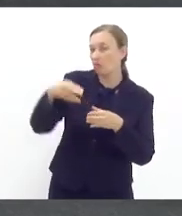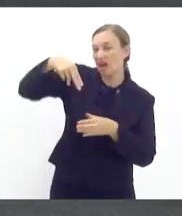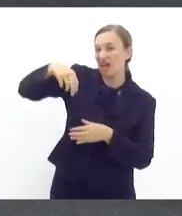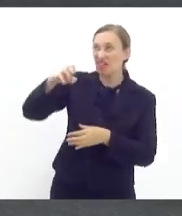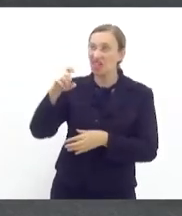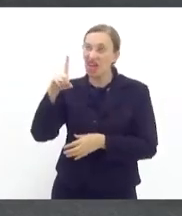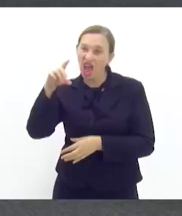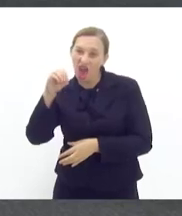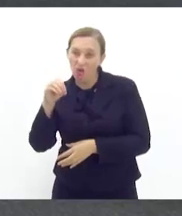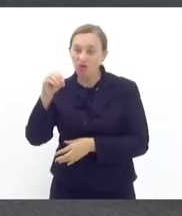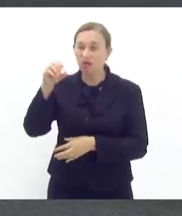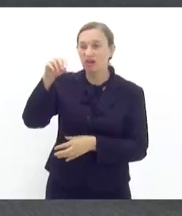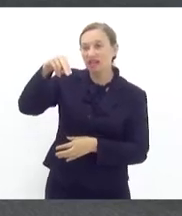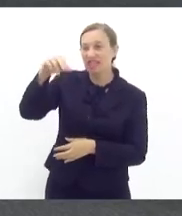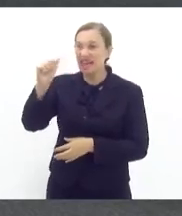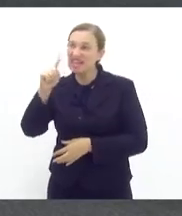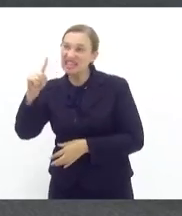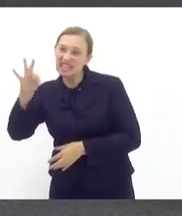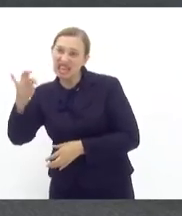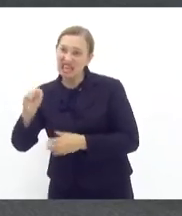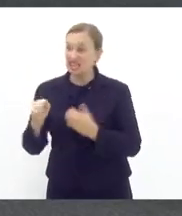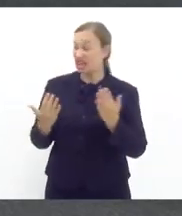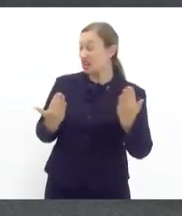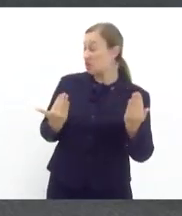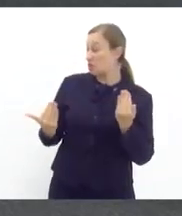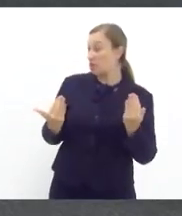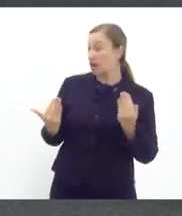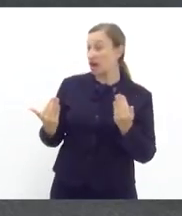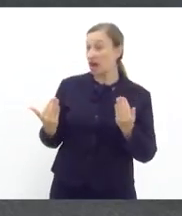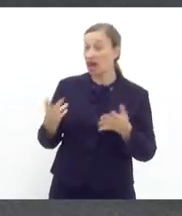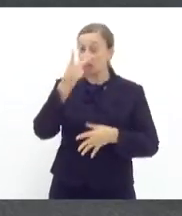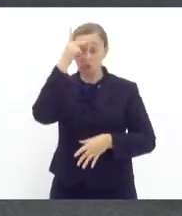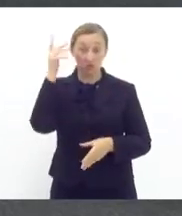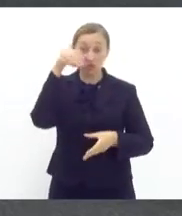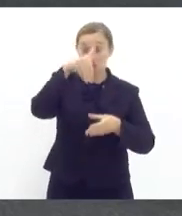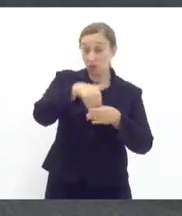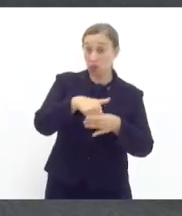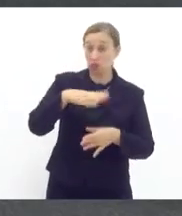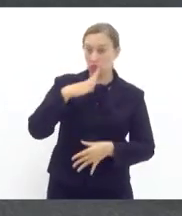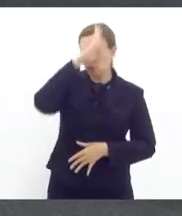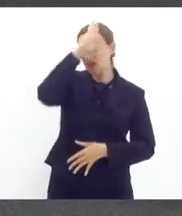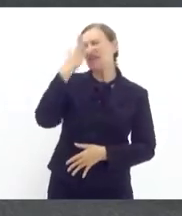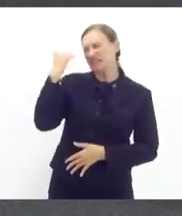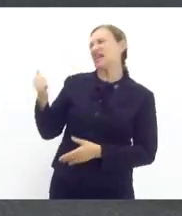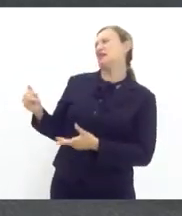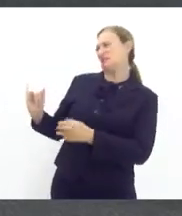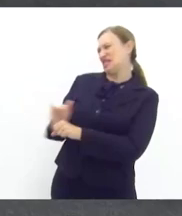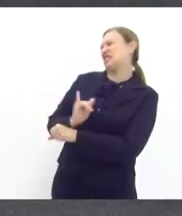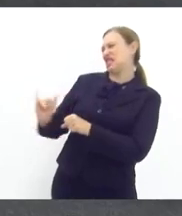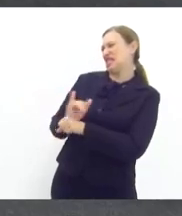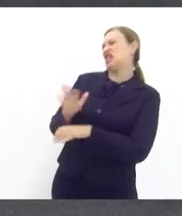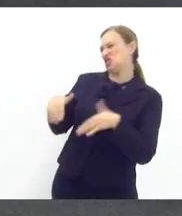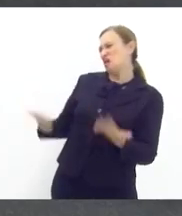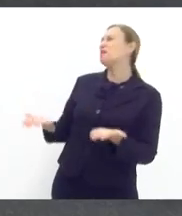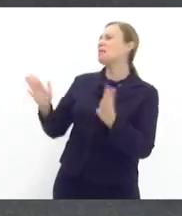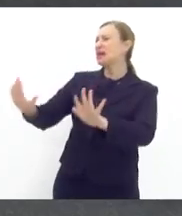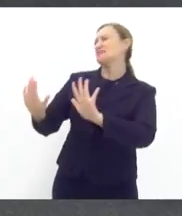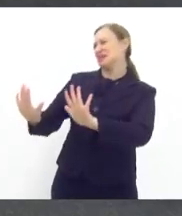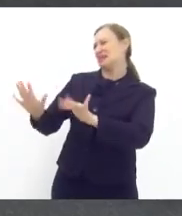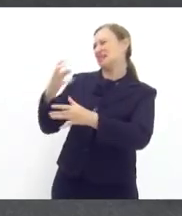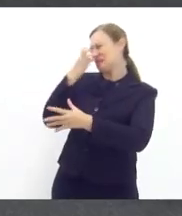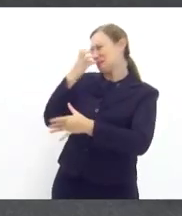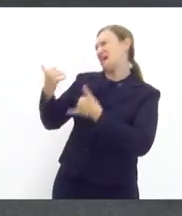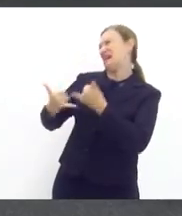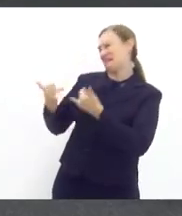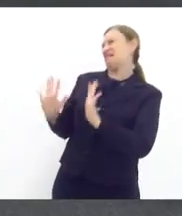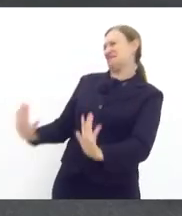querendo associar isso ao eleitor do presidente Bolsonaro a gente já sabe qual é a estratégia mas para acabar com essa gracinha e a